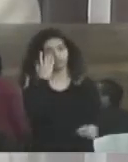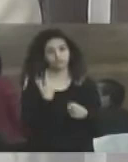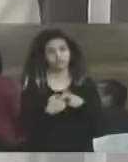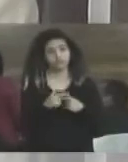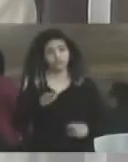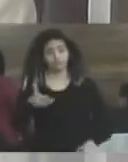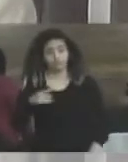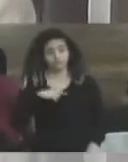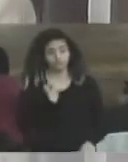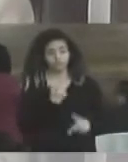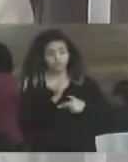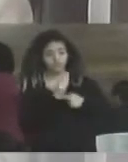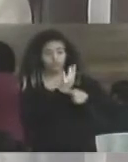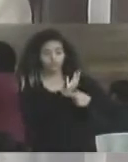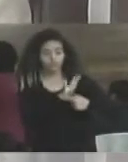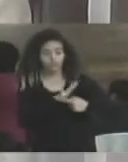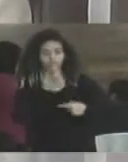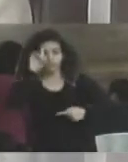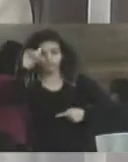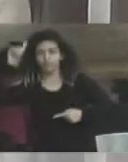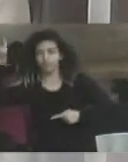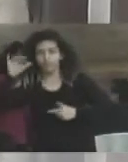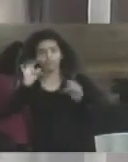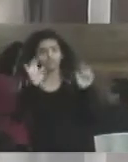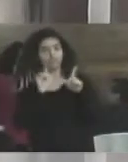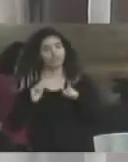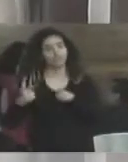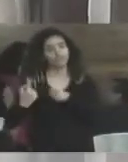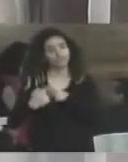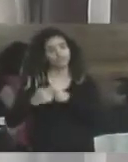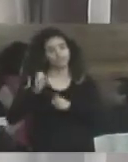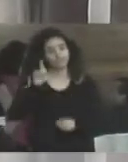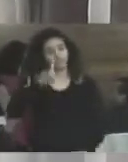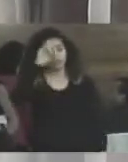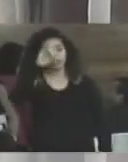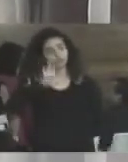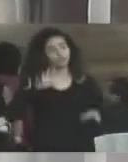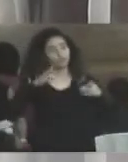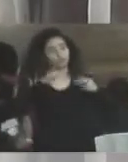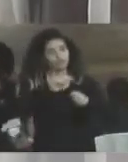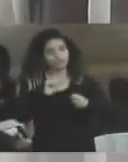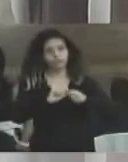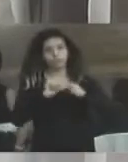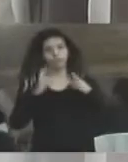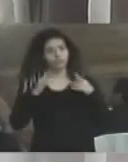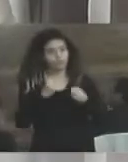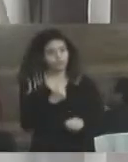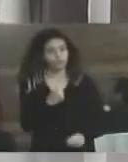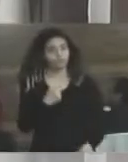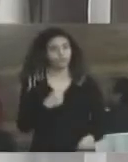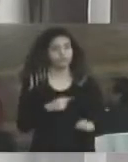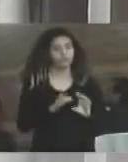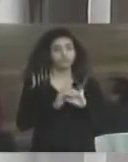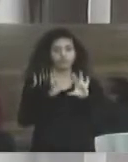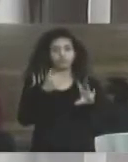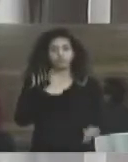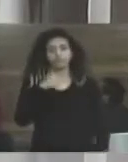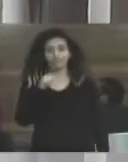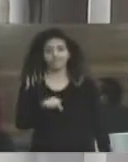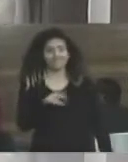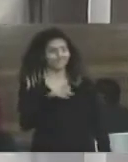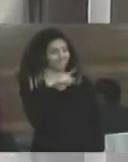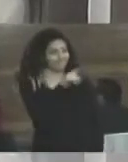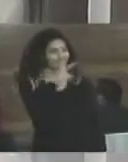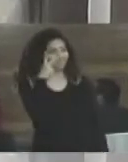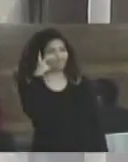quando a gente ajuda o próximo, aquele lá de cima fica feliz, porque é ele que é dono de tudo, é ele que faz eu estar aqui, é ele que faz você estar aí,